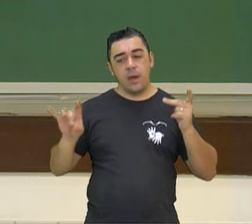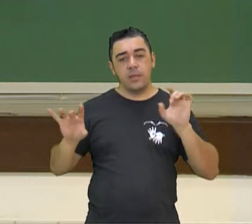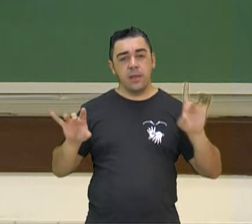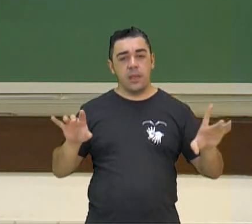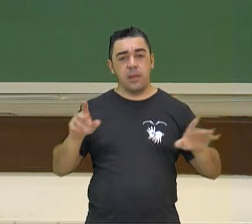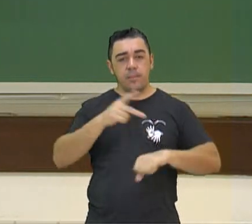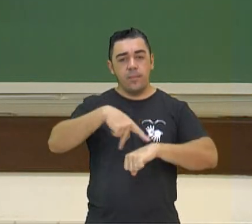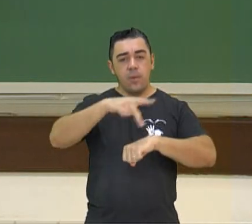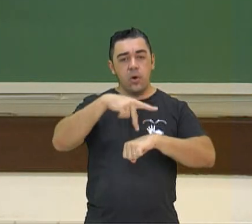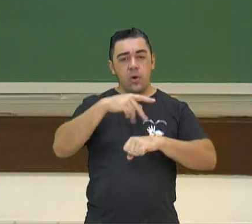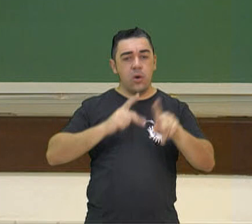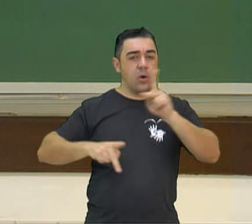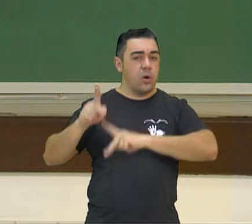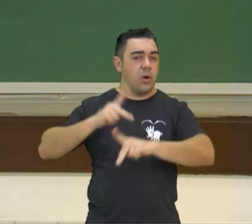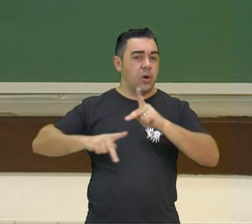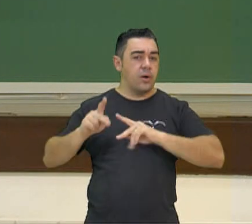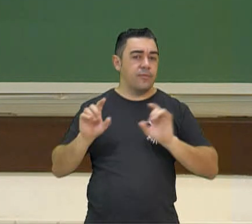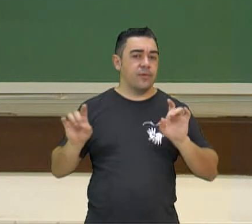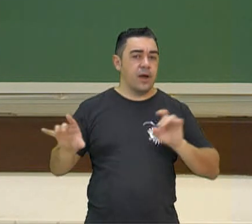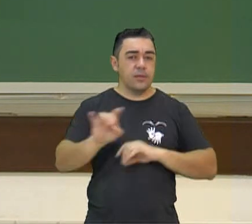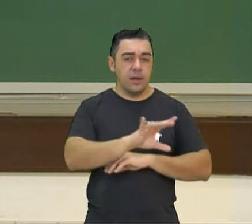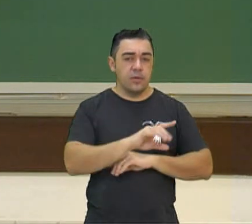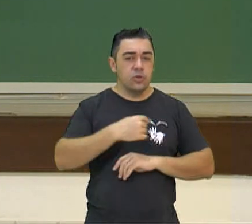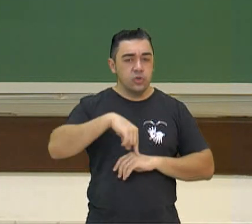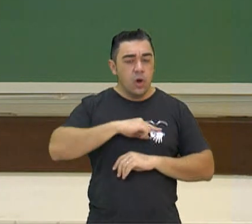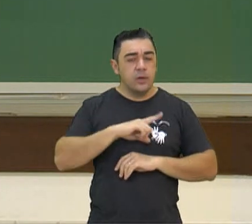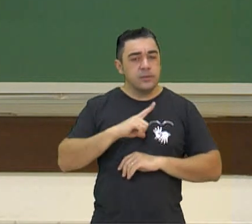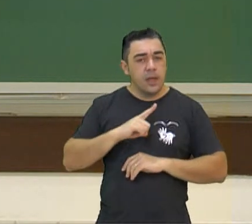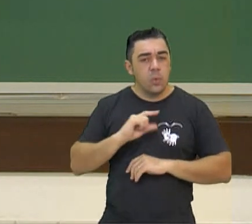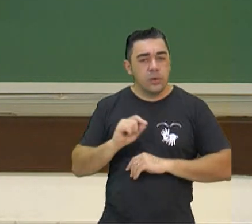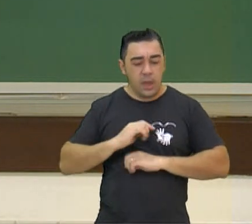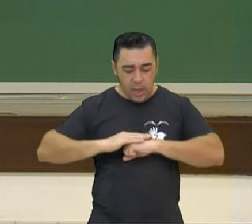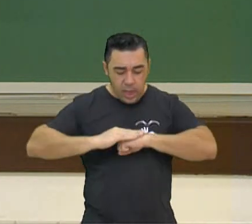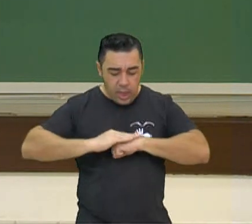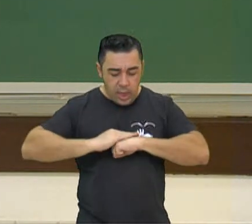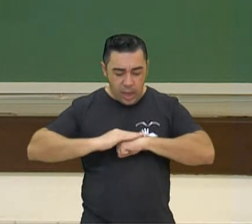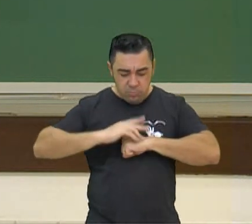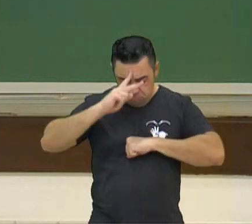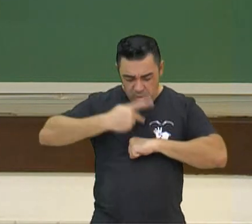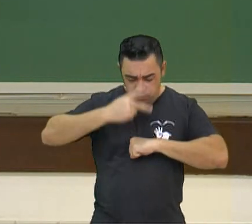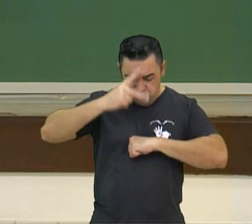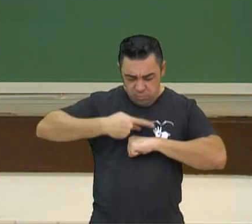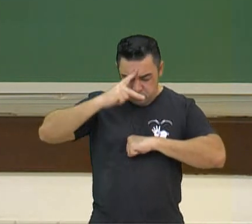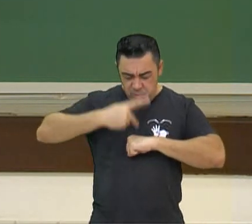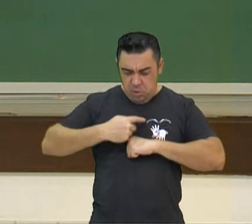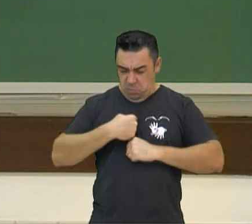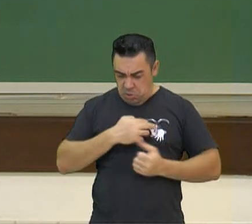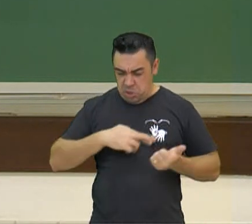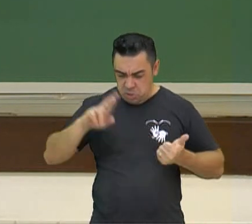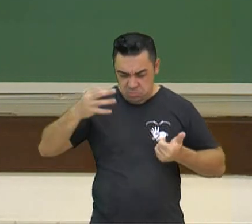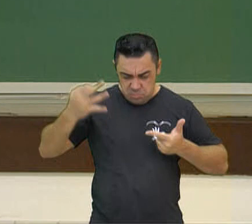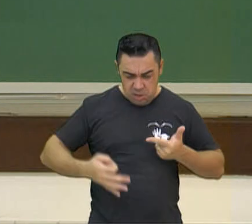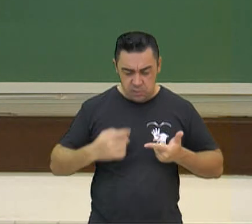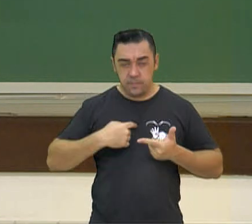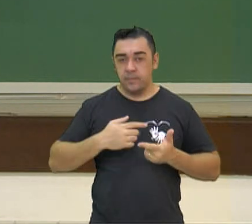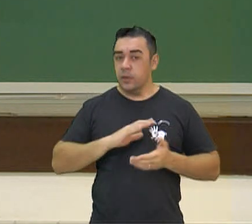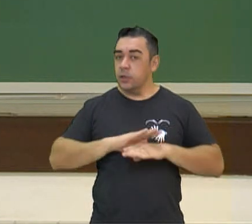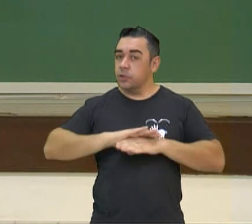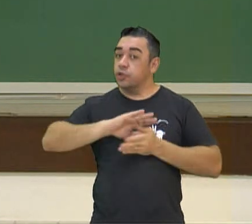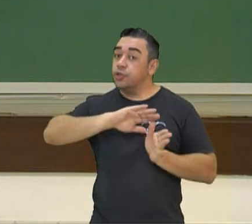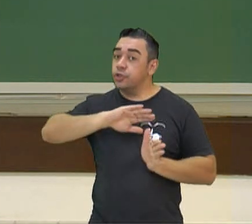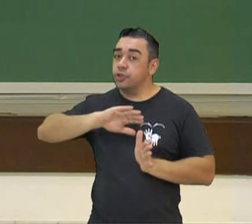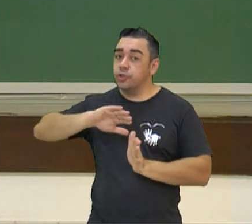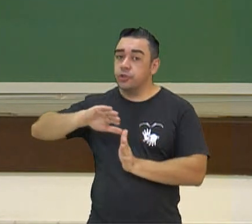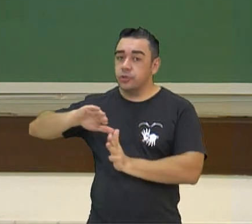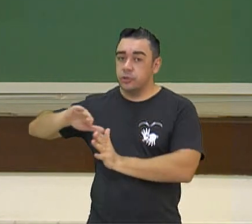que tirar o nosso etnocentrismo, acharmos que a nossa religião, que a minha forma de ver é a correta, e